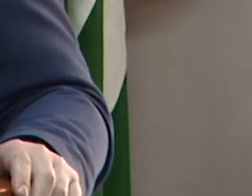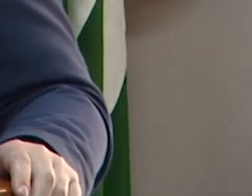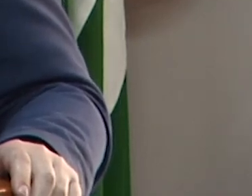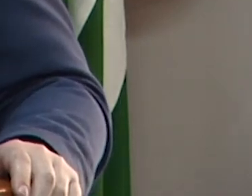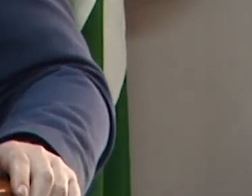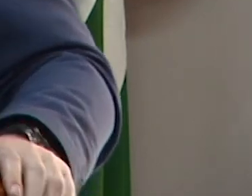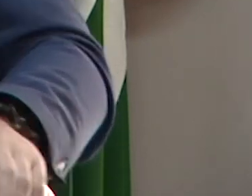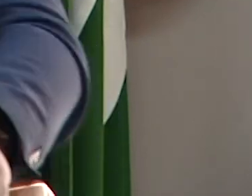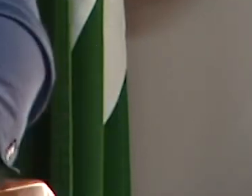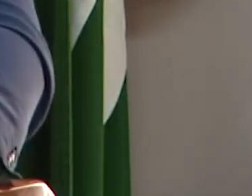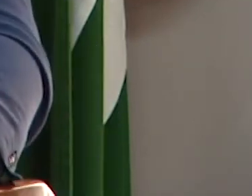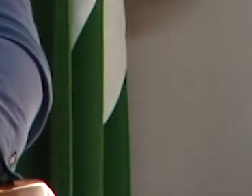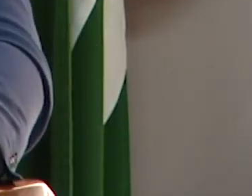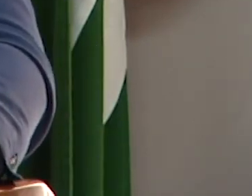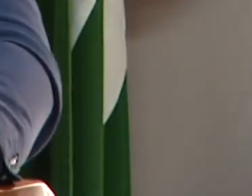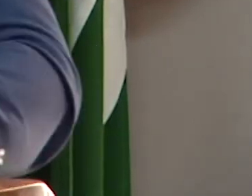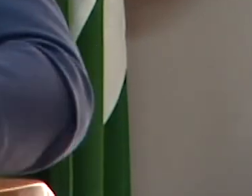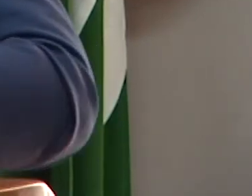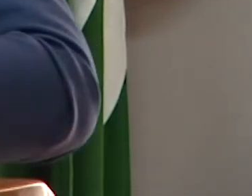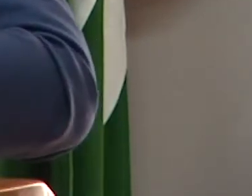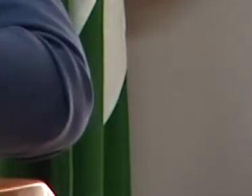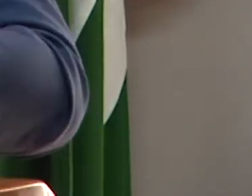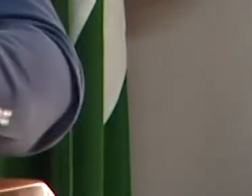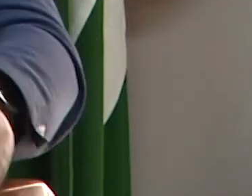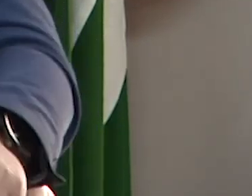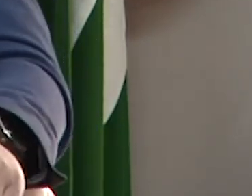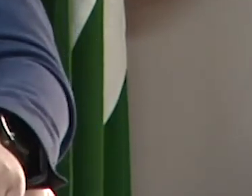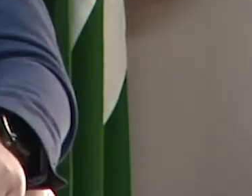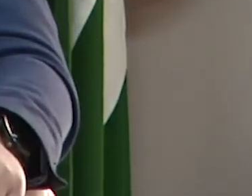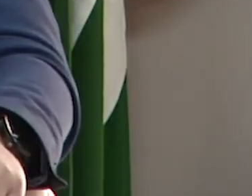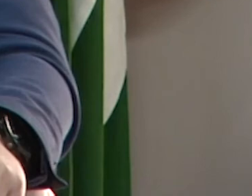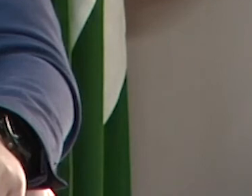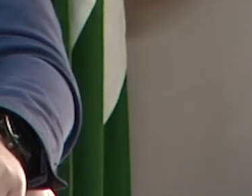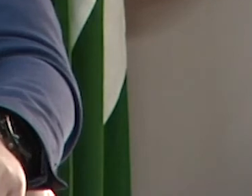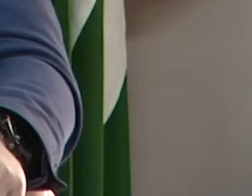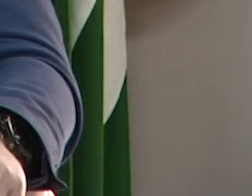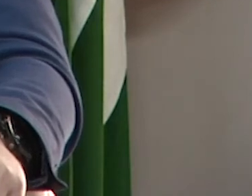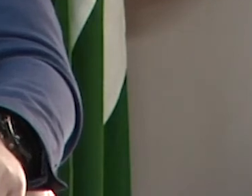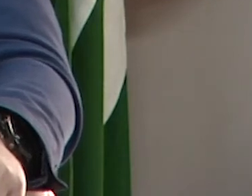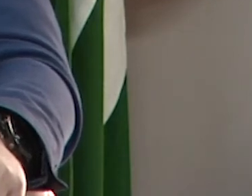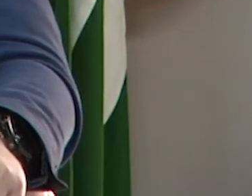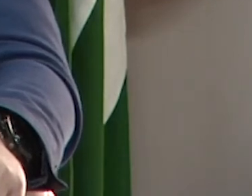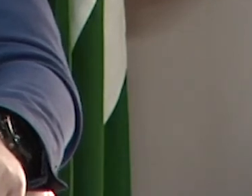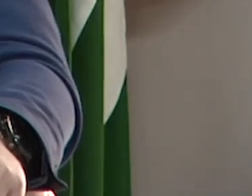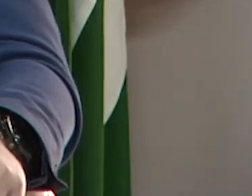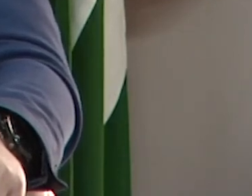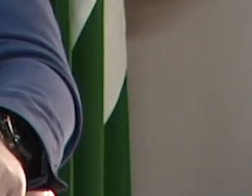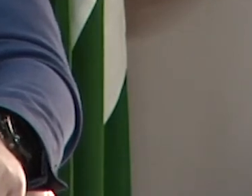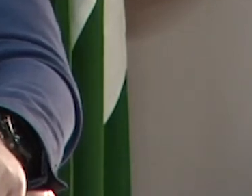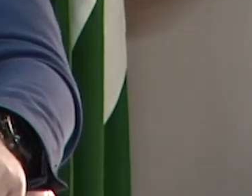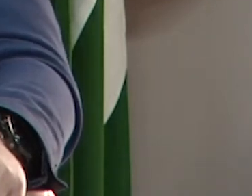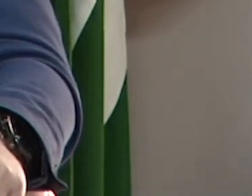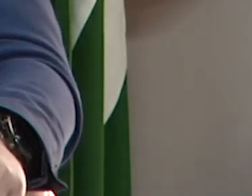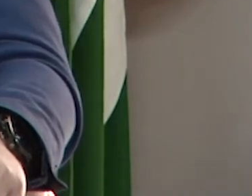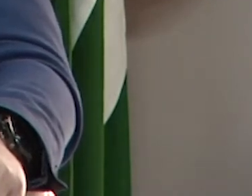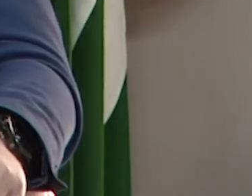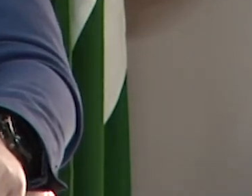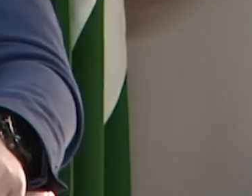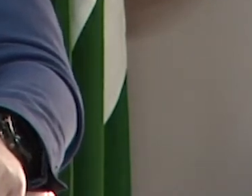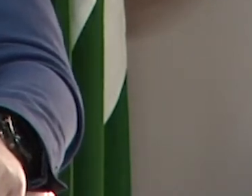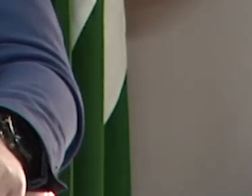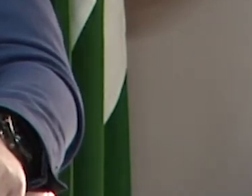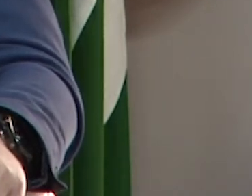infelizmente, como membro da equipe diretiva, nesse curto espaço de tempo, verificamos